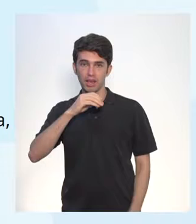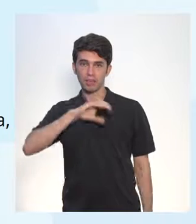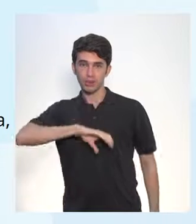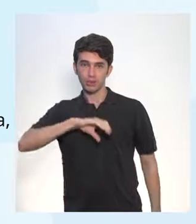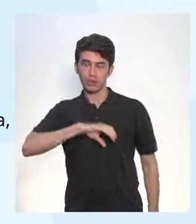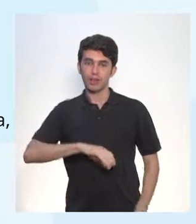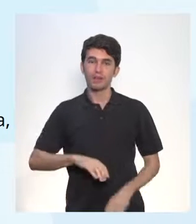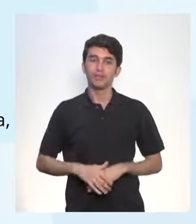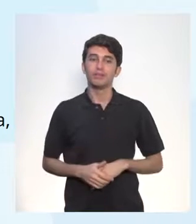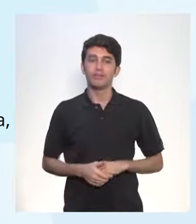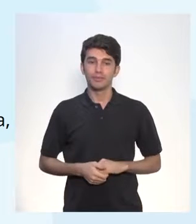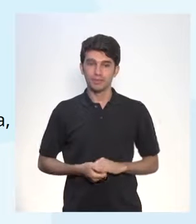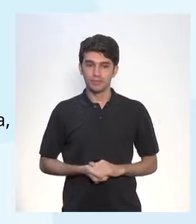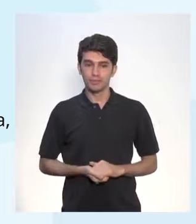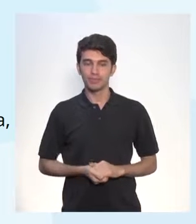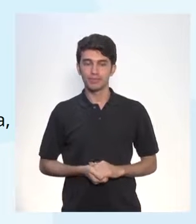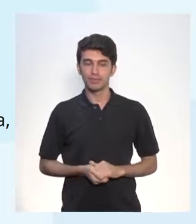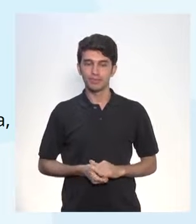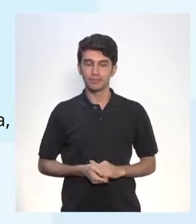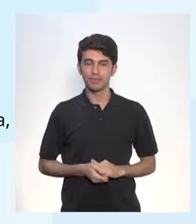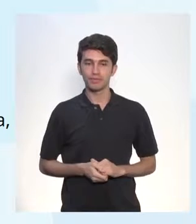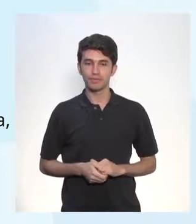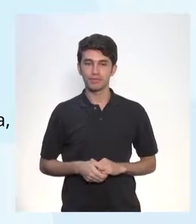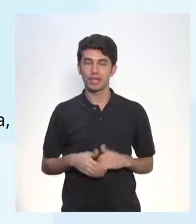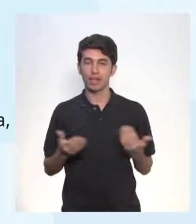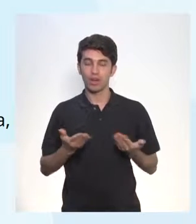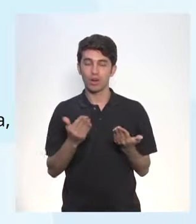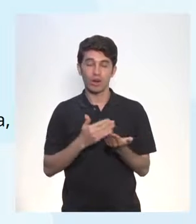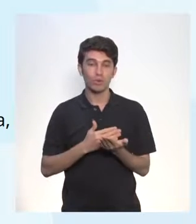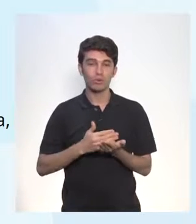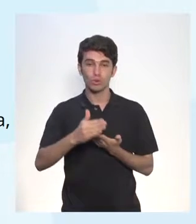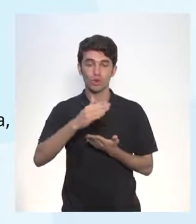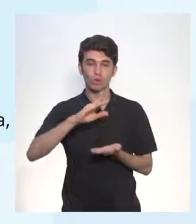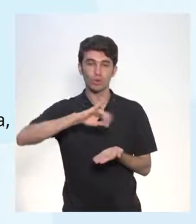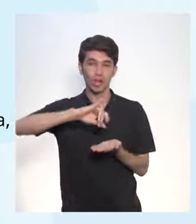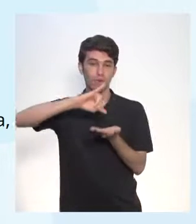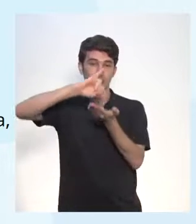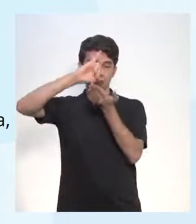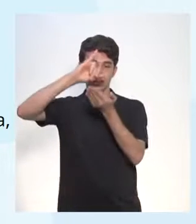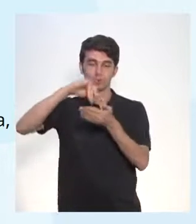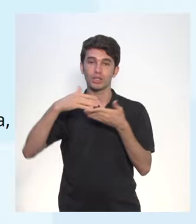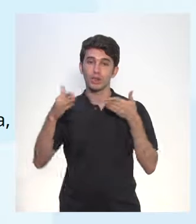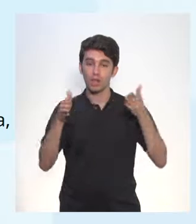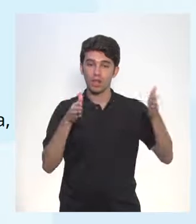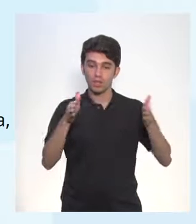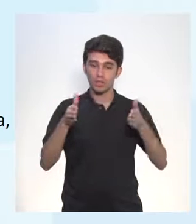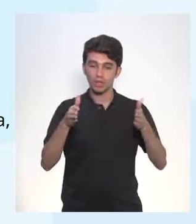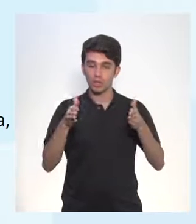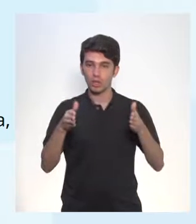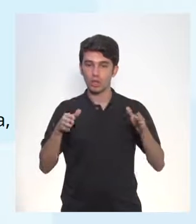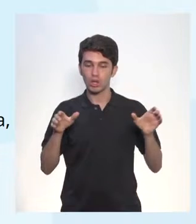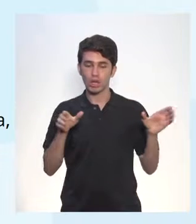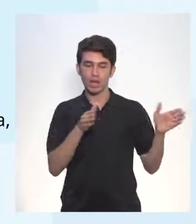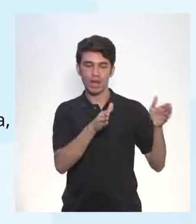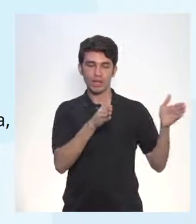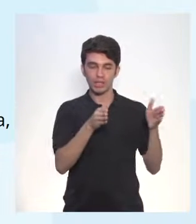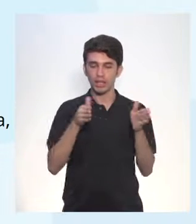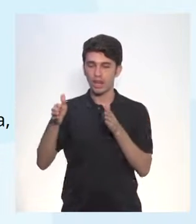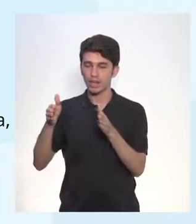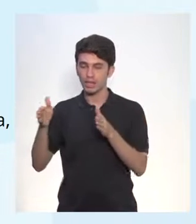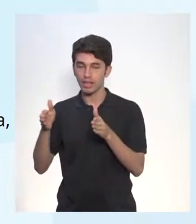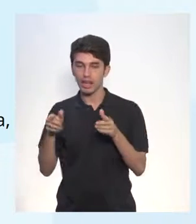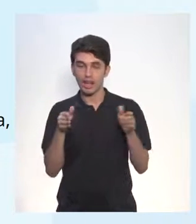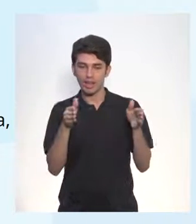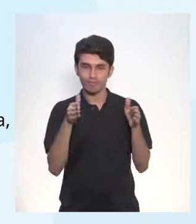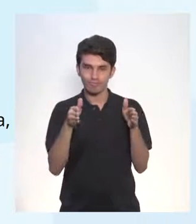feudal, e esse novo capitalismo, né? É uma transição de 2 períodos históricos. Nós fizemos um